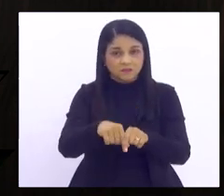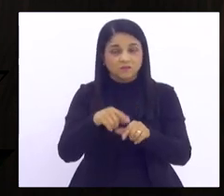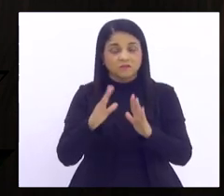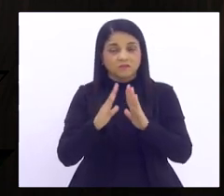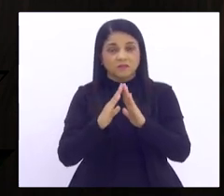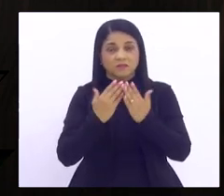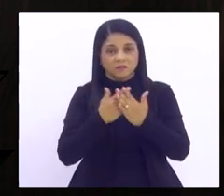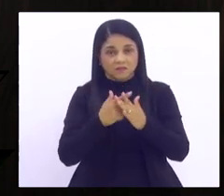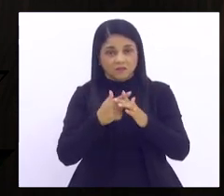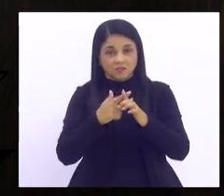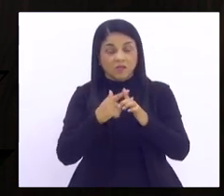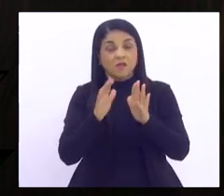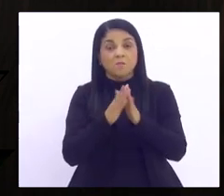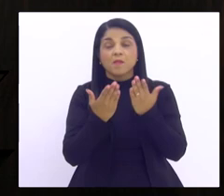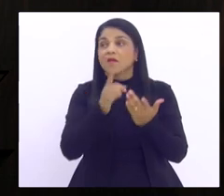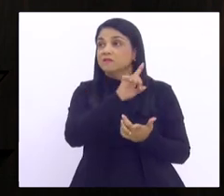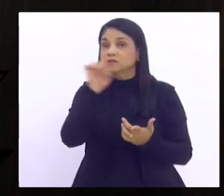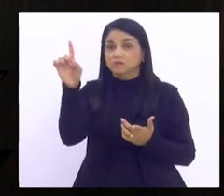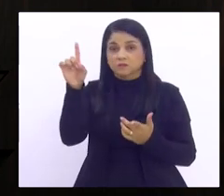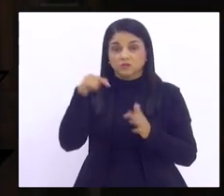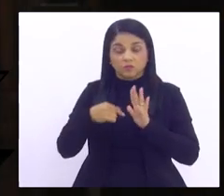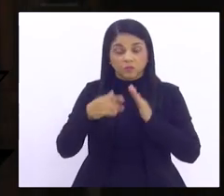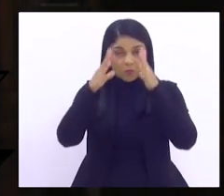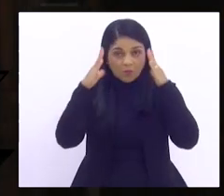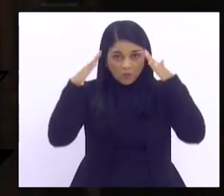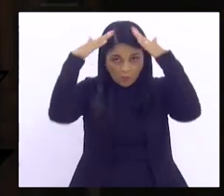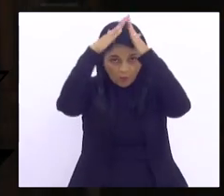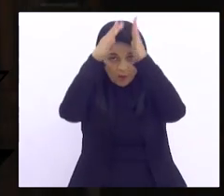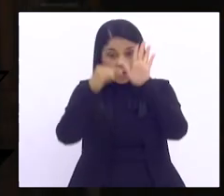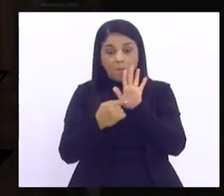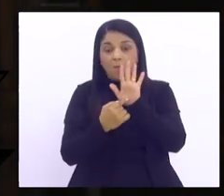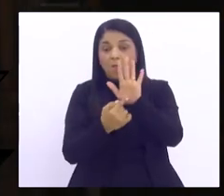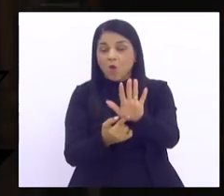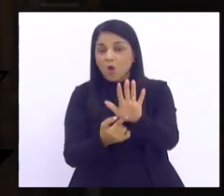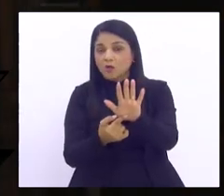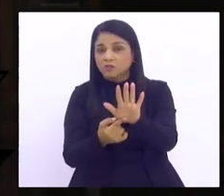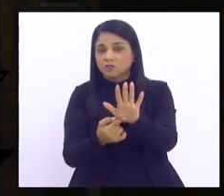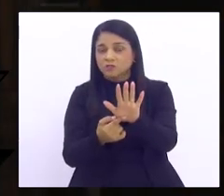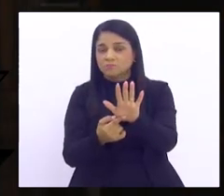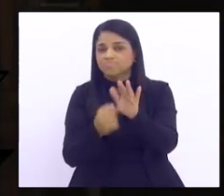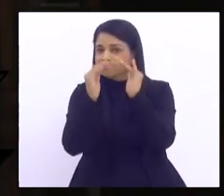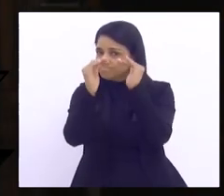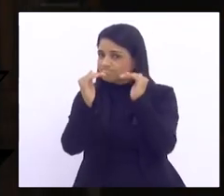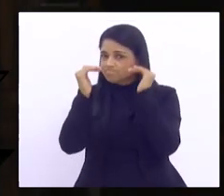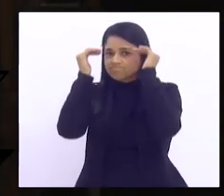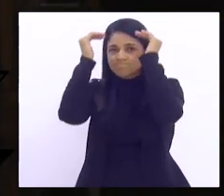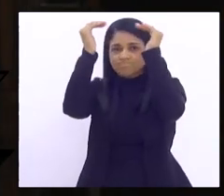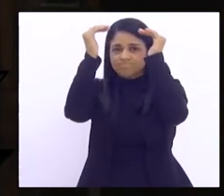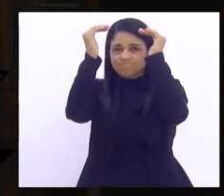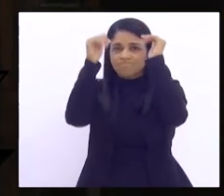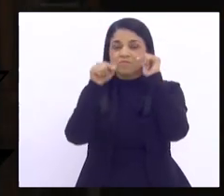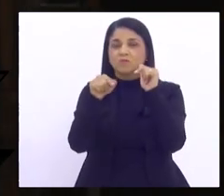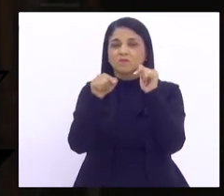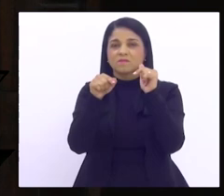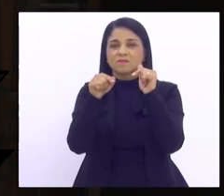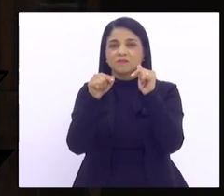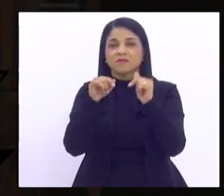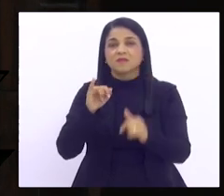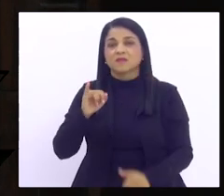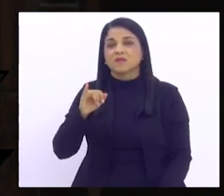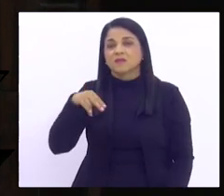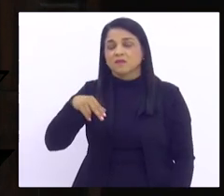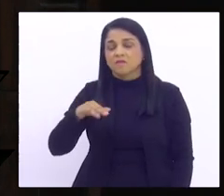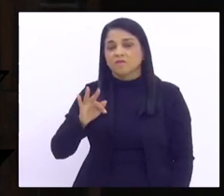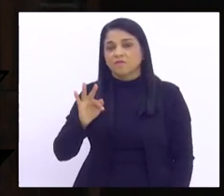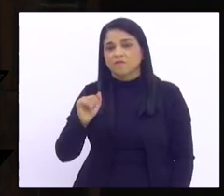Deus. E quando o Papa faz isso, usando a sua prerrogativa de pastor supremo, ele está usando da infalibilidade.